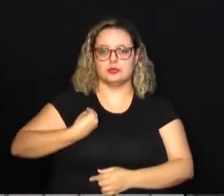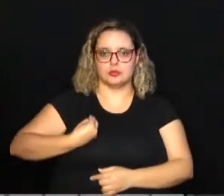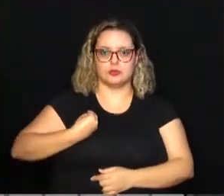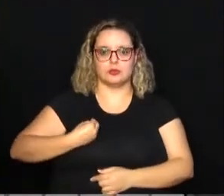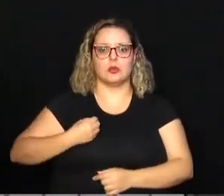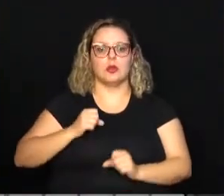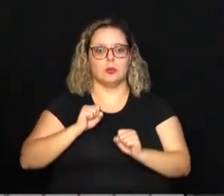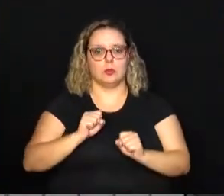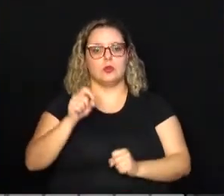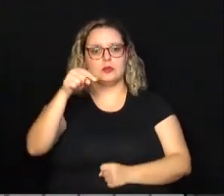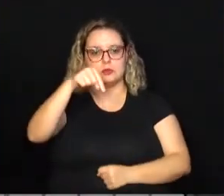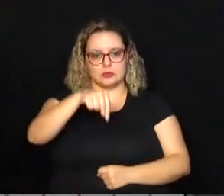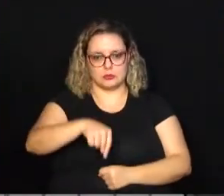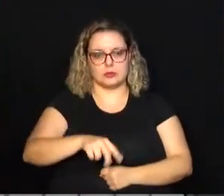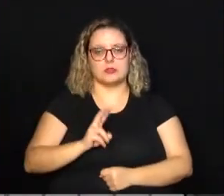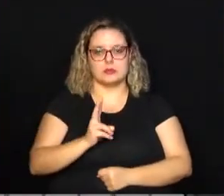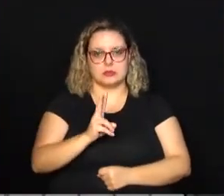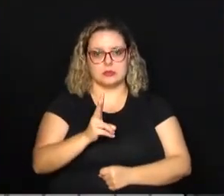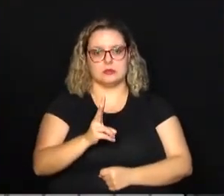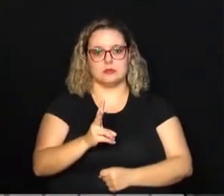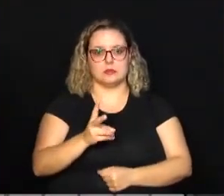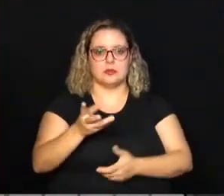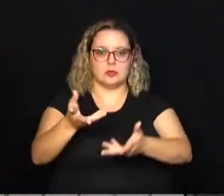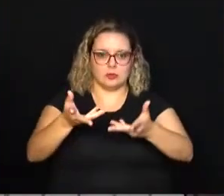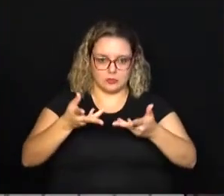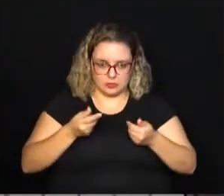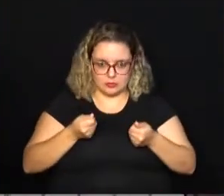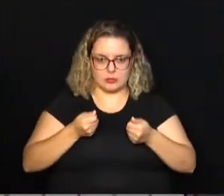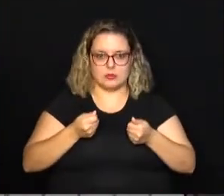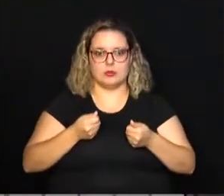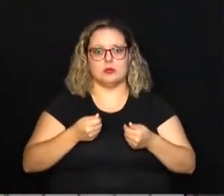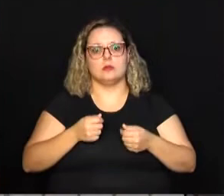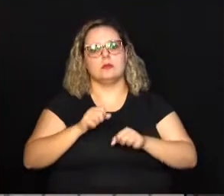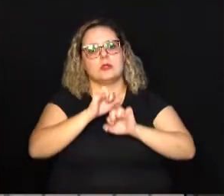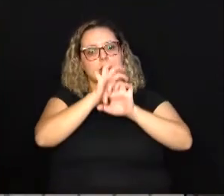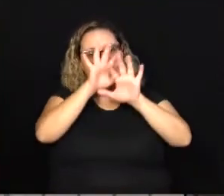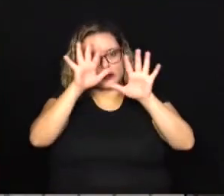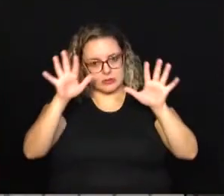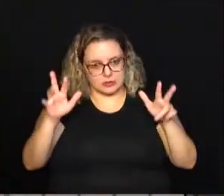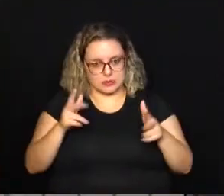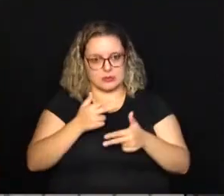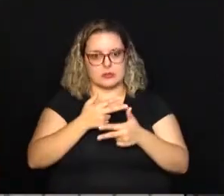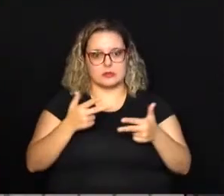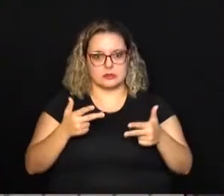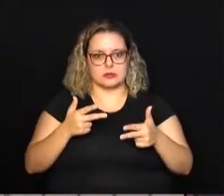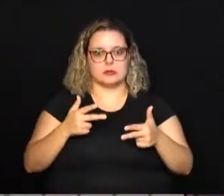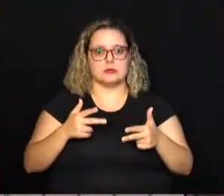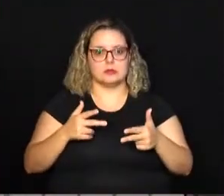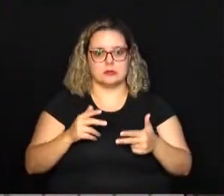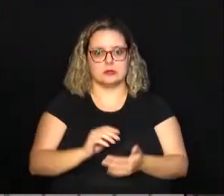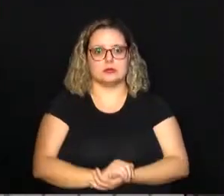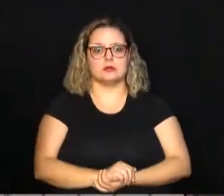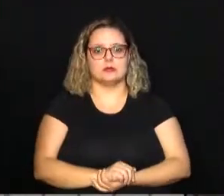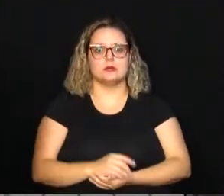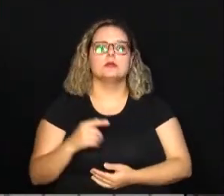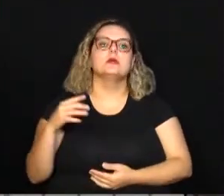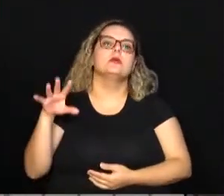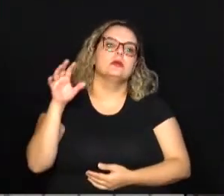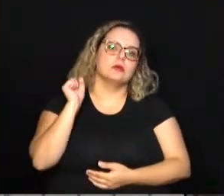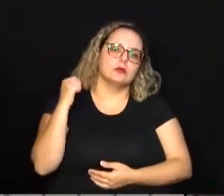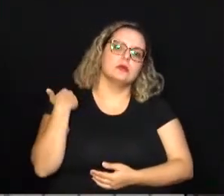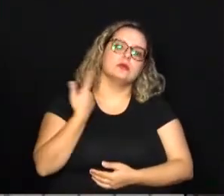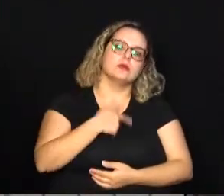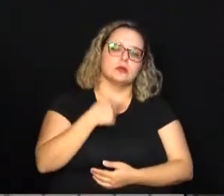possa vir aqui, sempre que convidado, prestar aí alguns esclarecimentos e estar ouvindo, né, nós vereadores, e